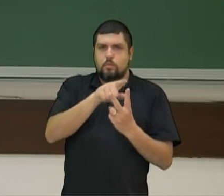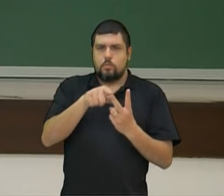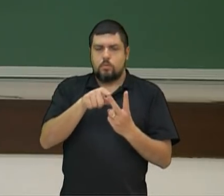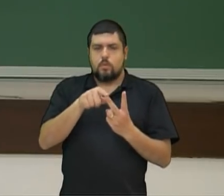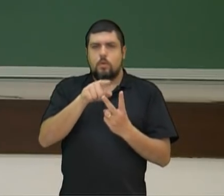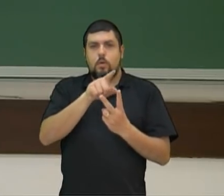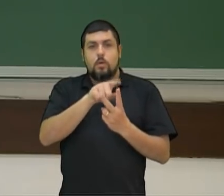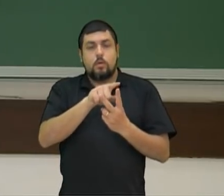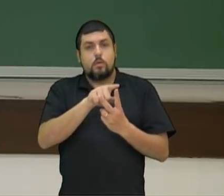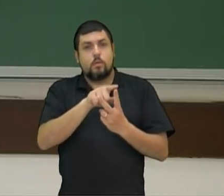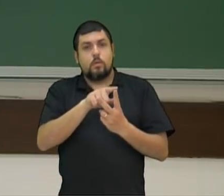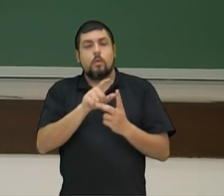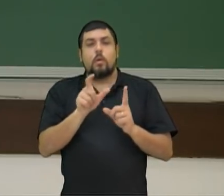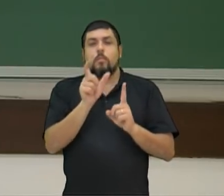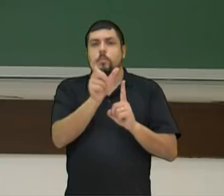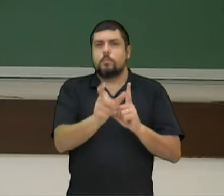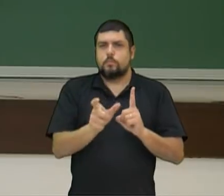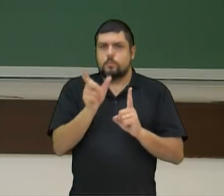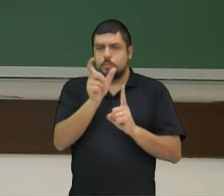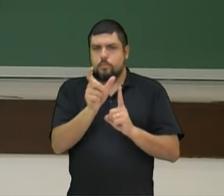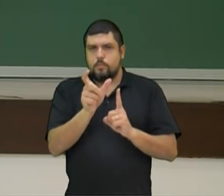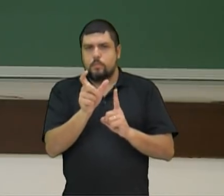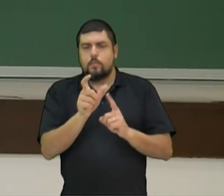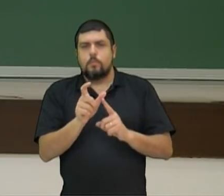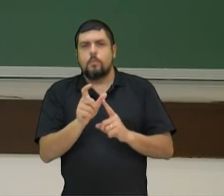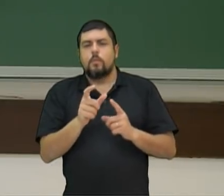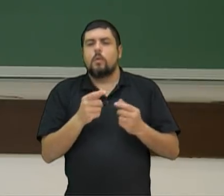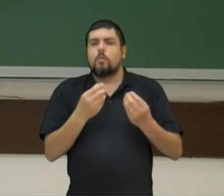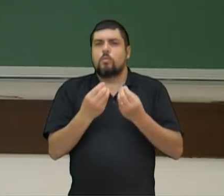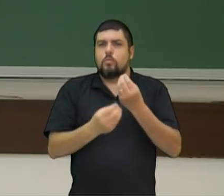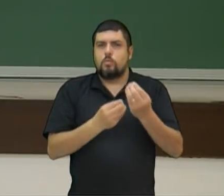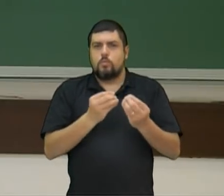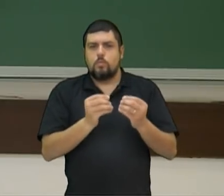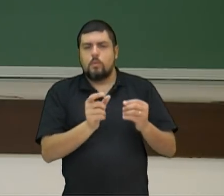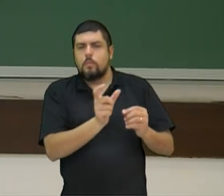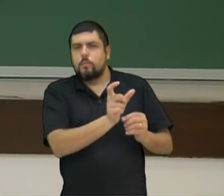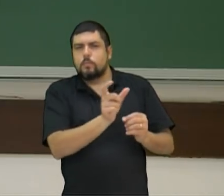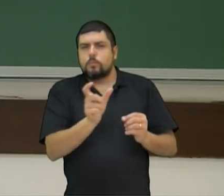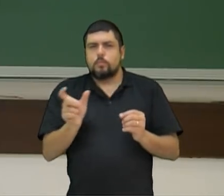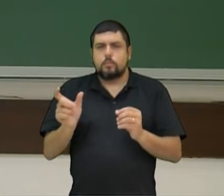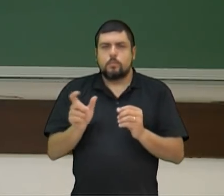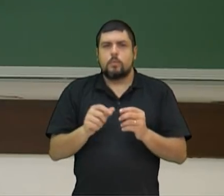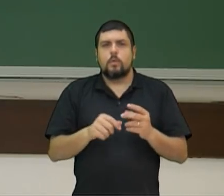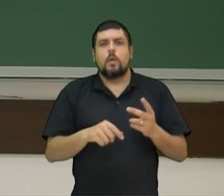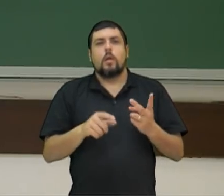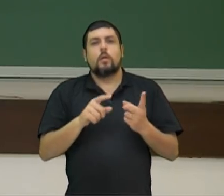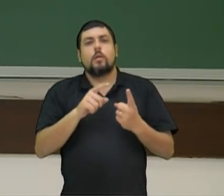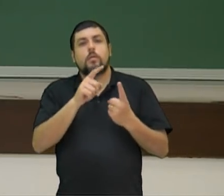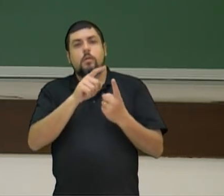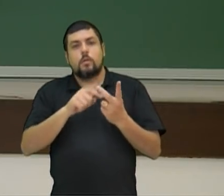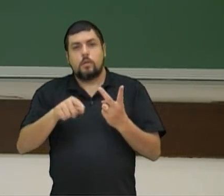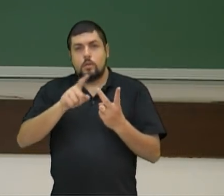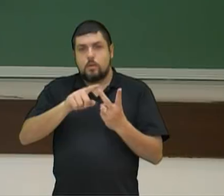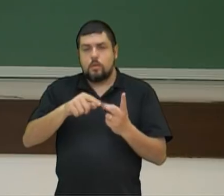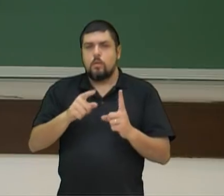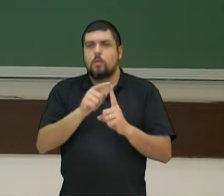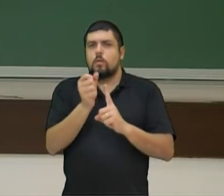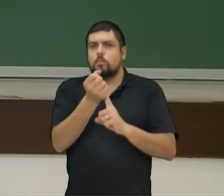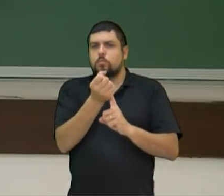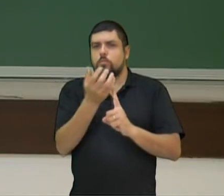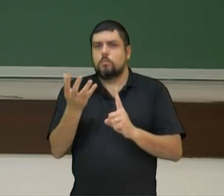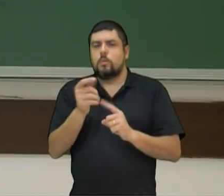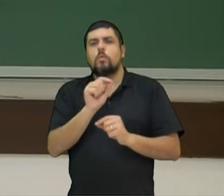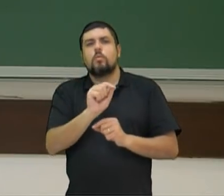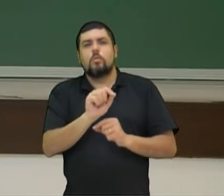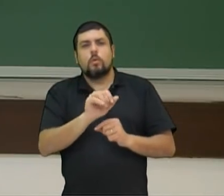linguagem verbal, que são as palavras que compõem ali as tirinhas, e linguagem não verbal. A linguagem não